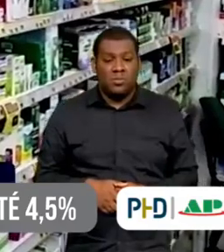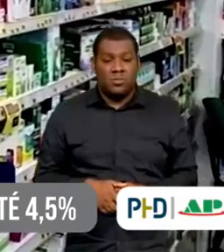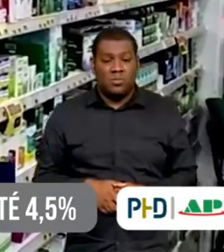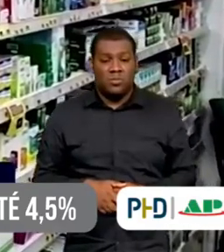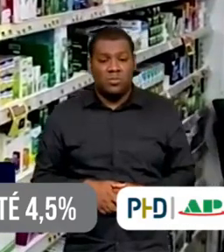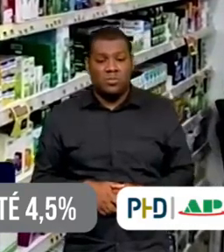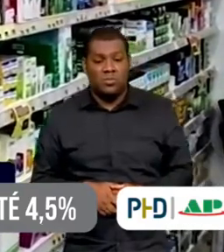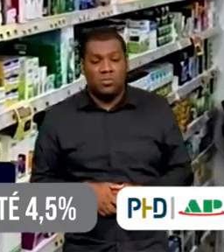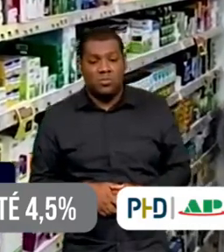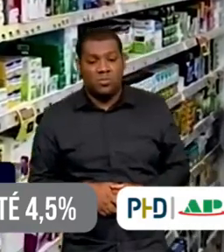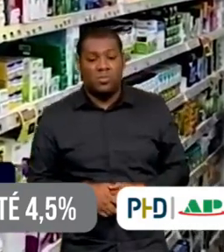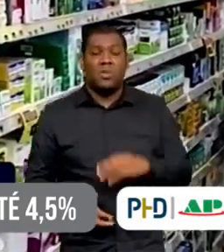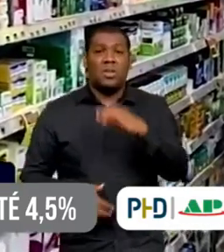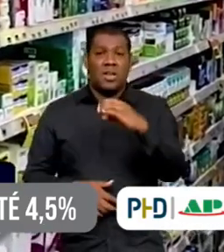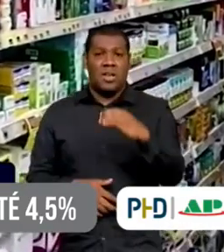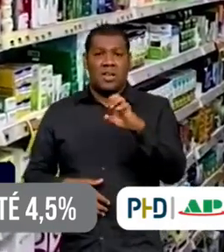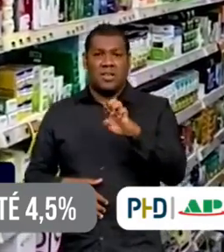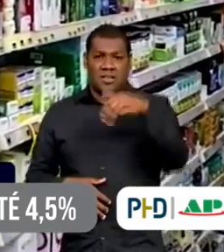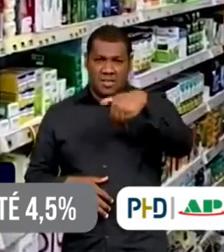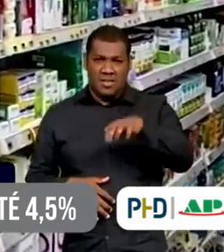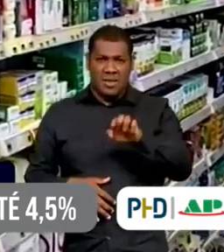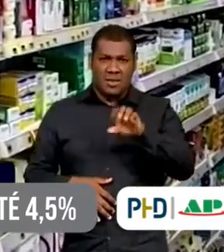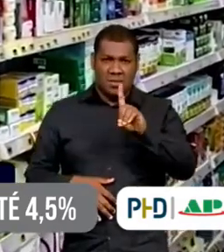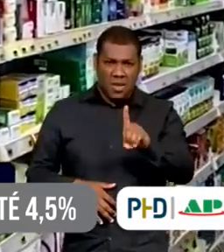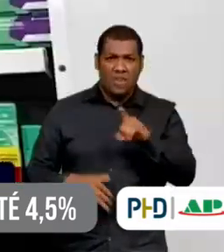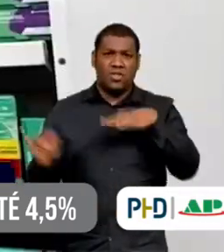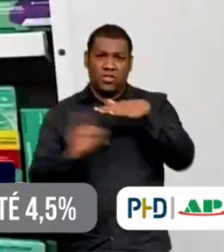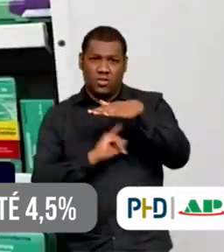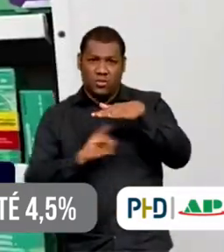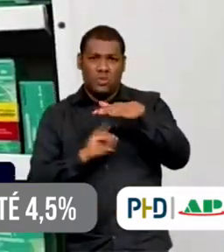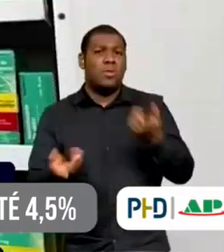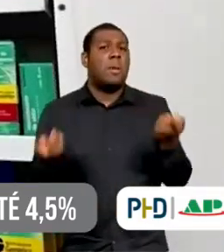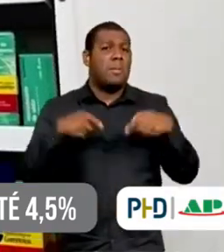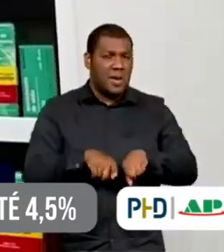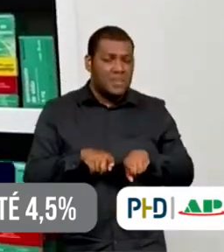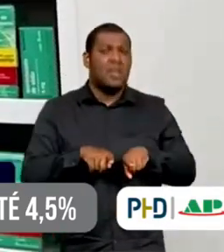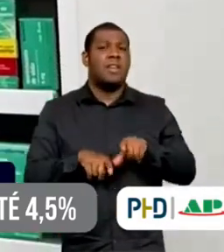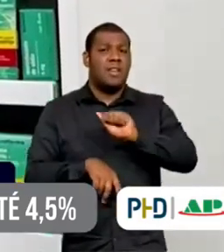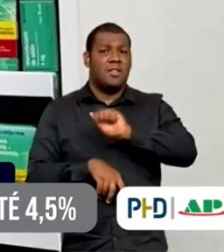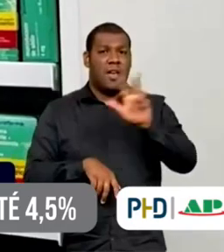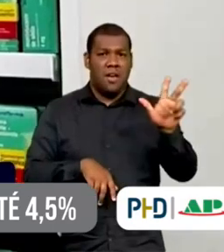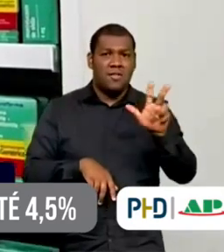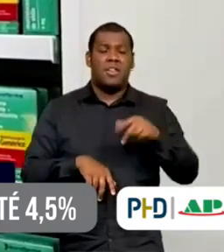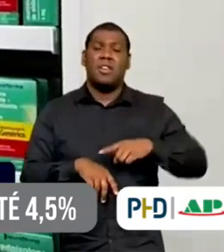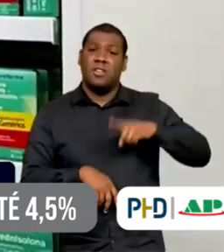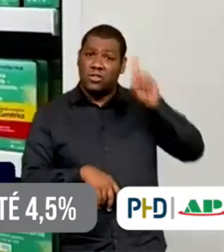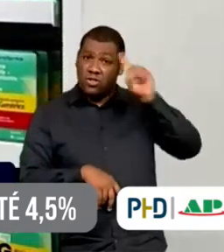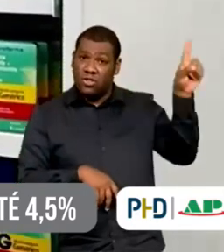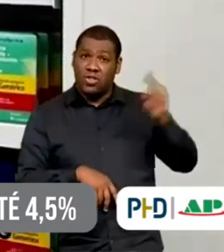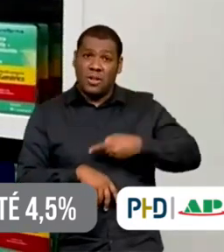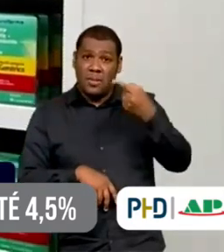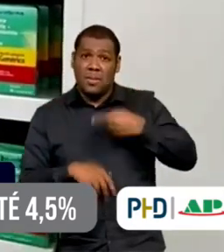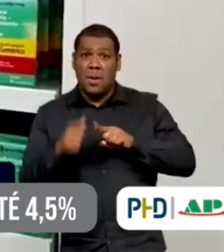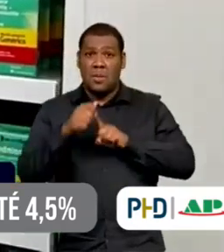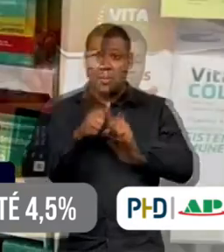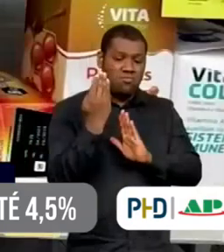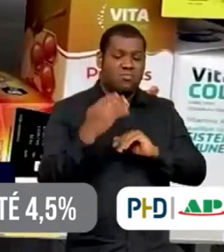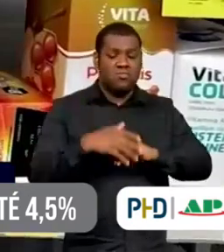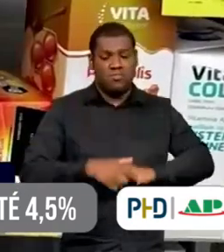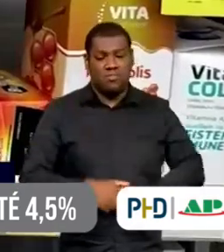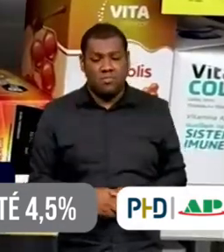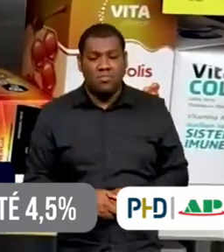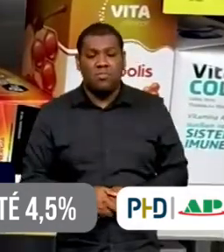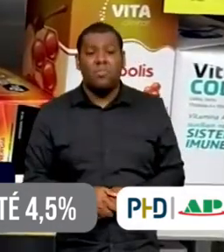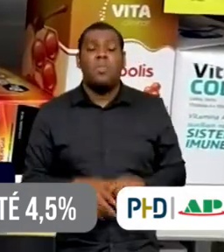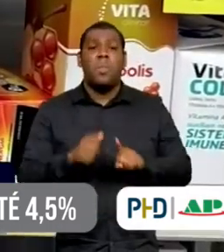dos medicamentos em até 45% os preços começam a ser reajustados a partir de hoje o aumento